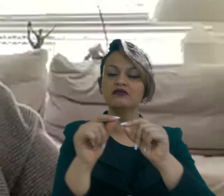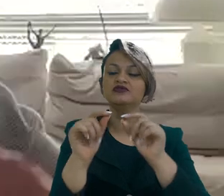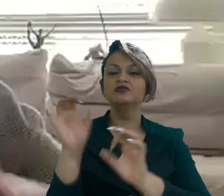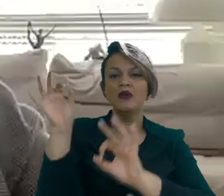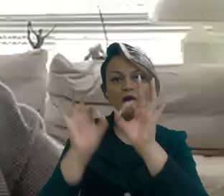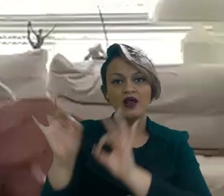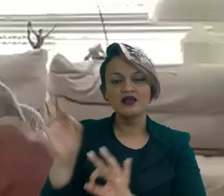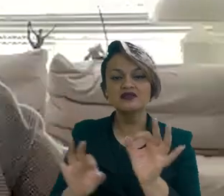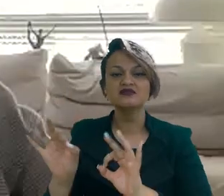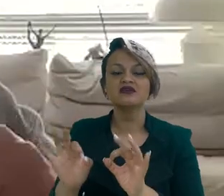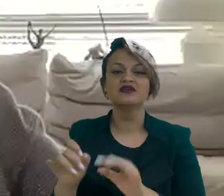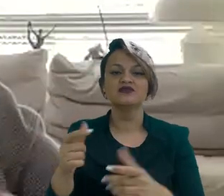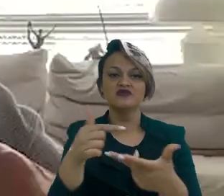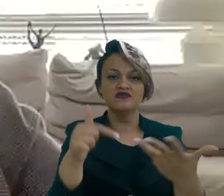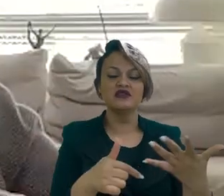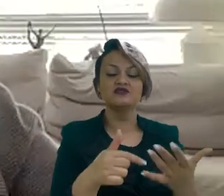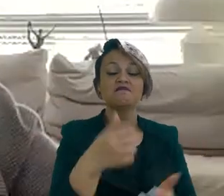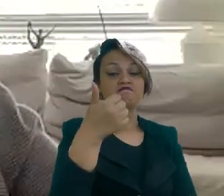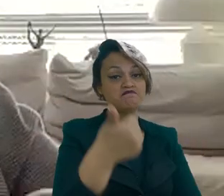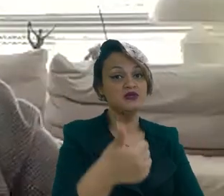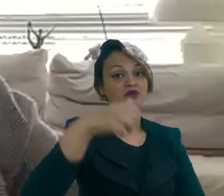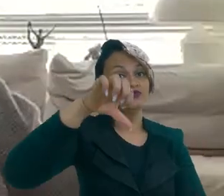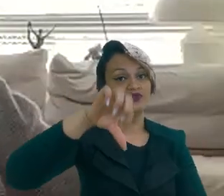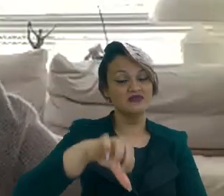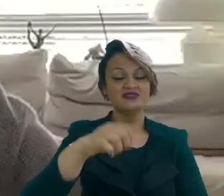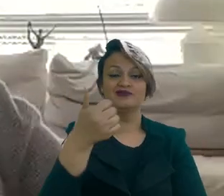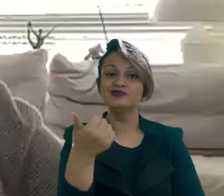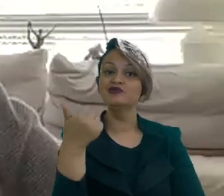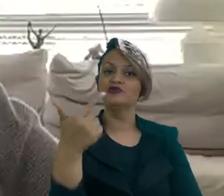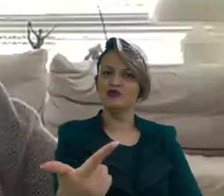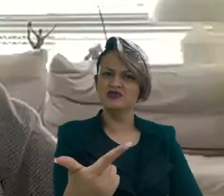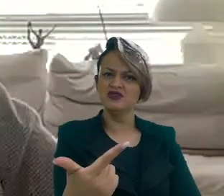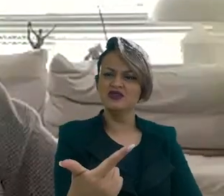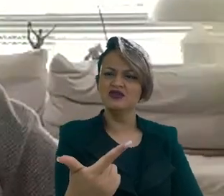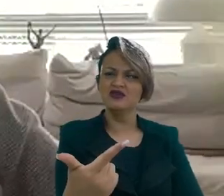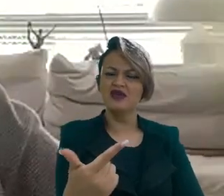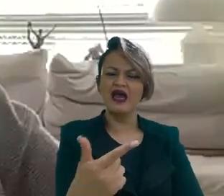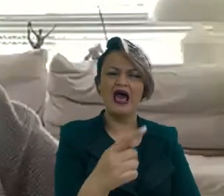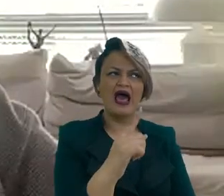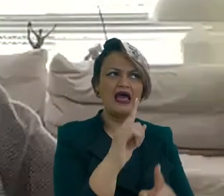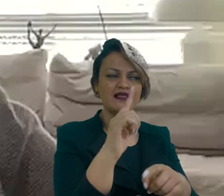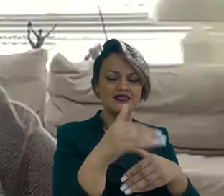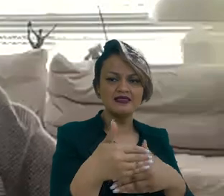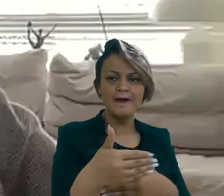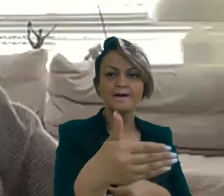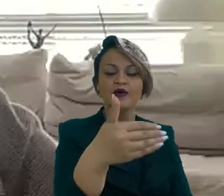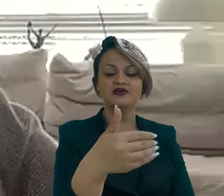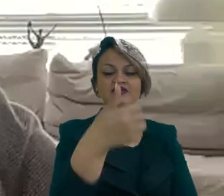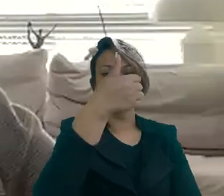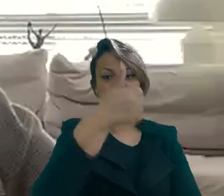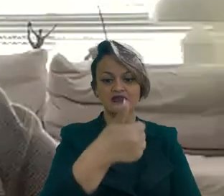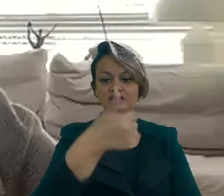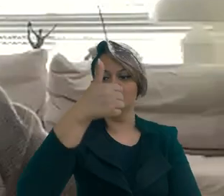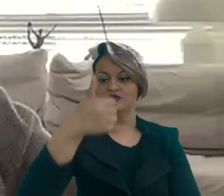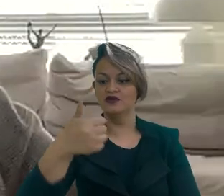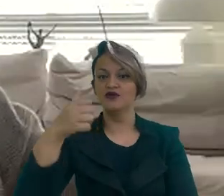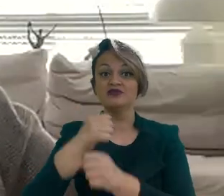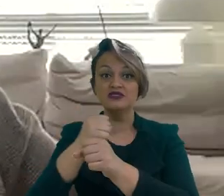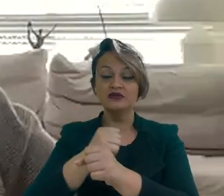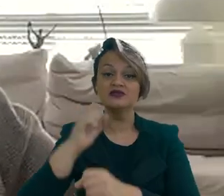para esse tipo de indenização em 1912 como é que 111 anos depois